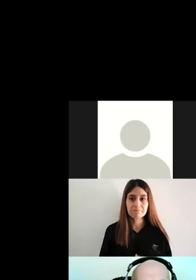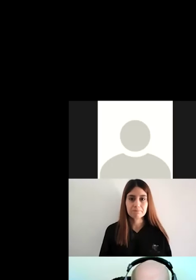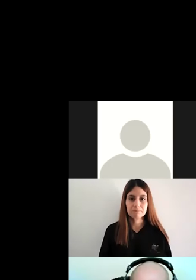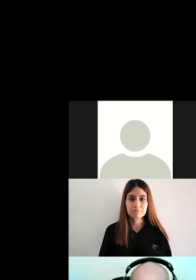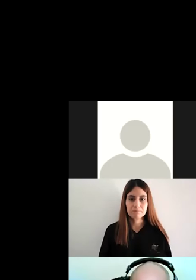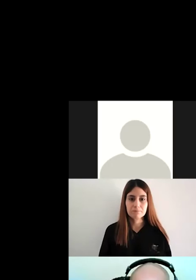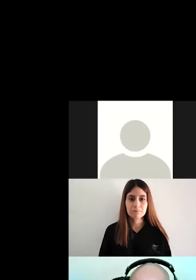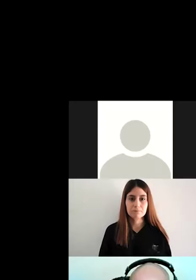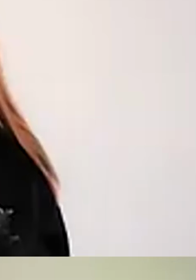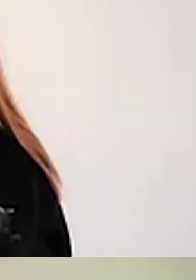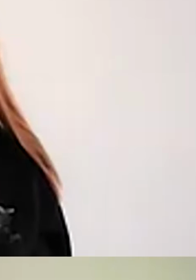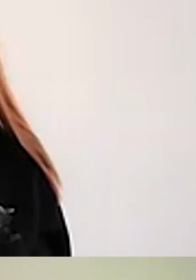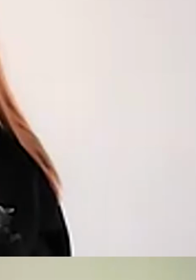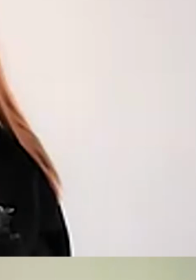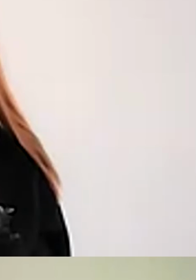Pardon.